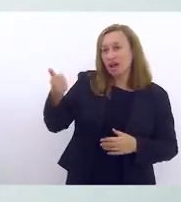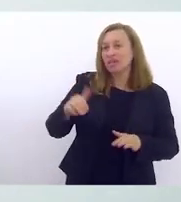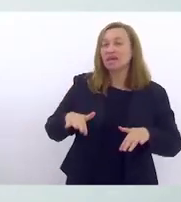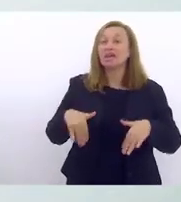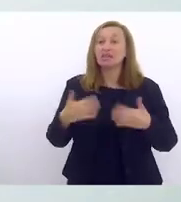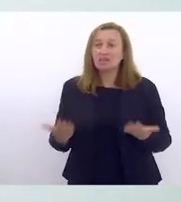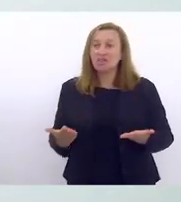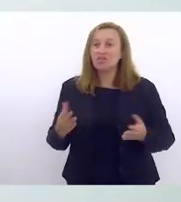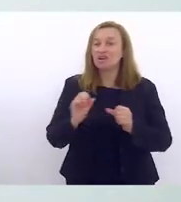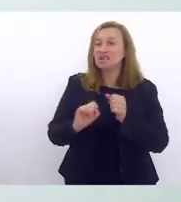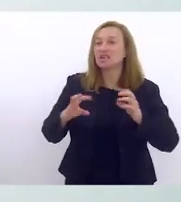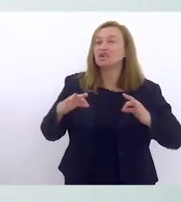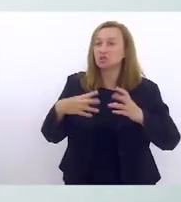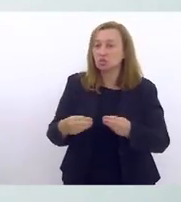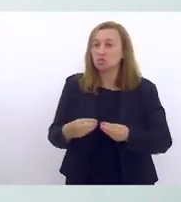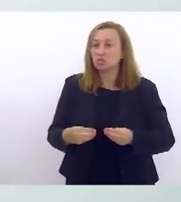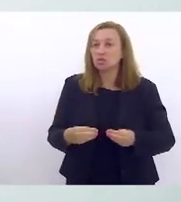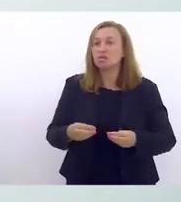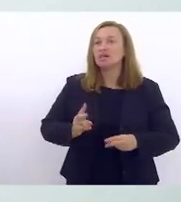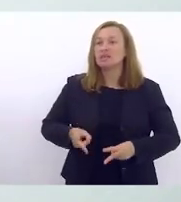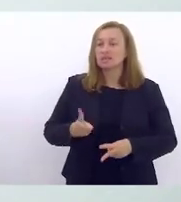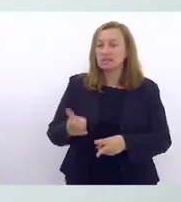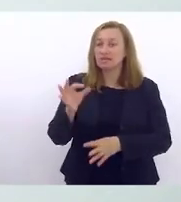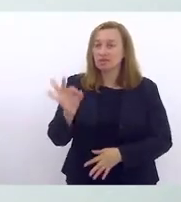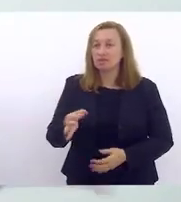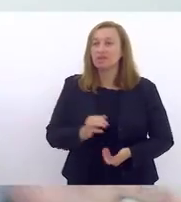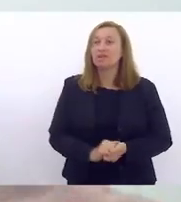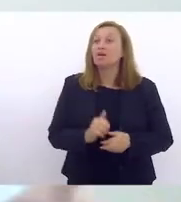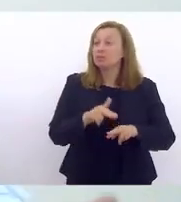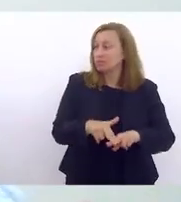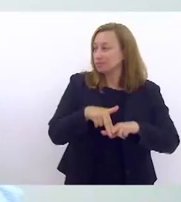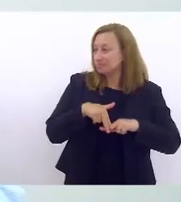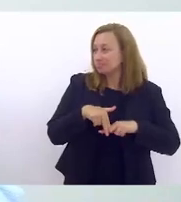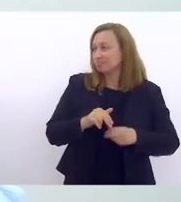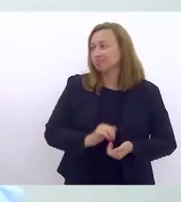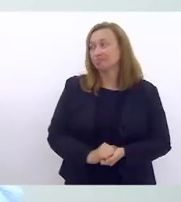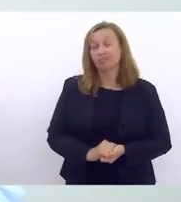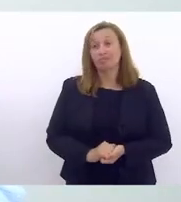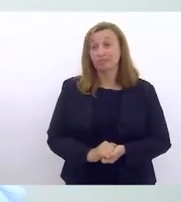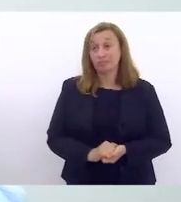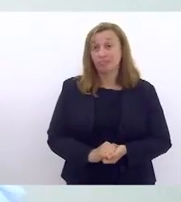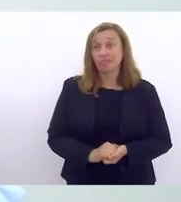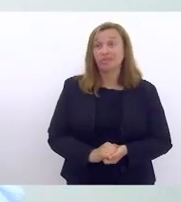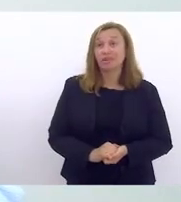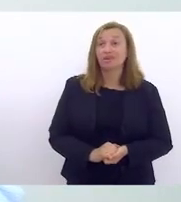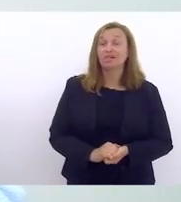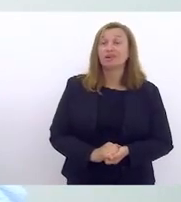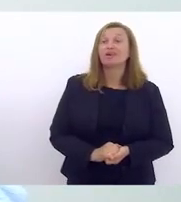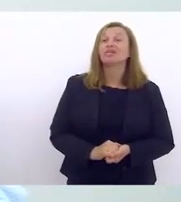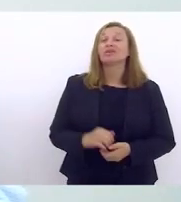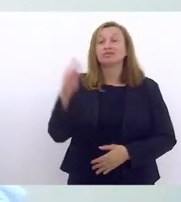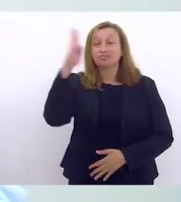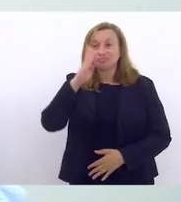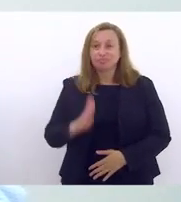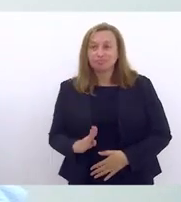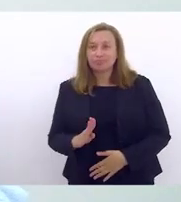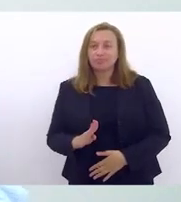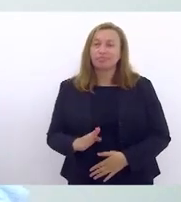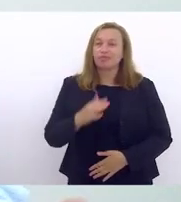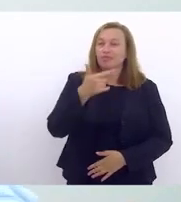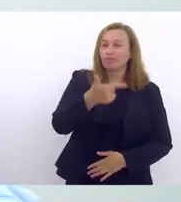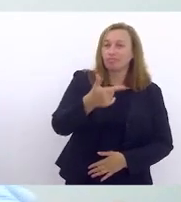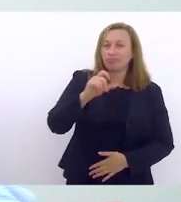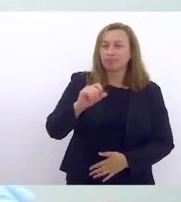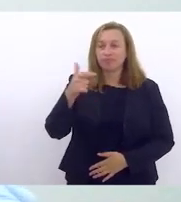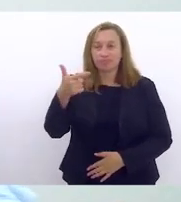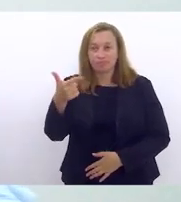episio em todo mundo, que possivelmente você estará sempre certo. E, por isso, por ocasião do surdo nascer no Brasil, de 2012,